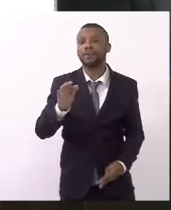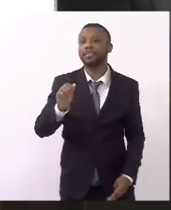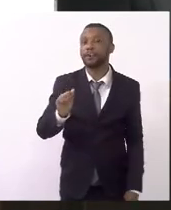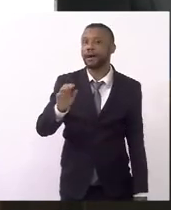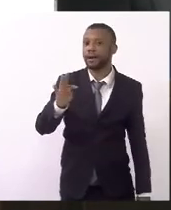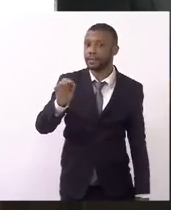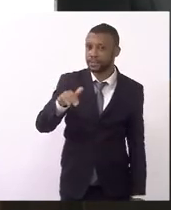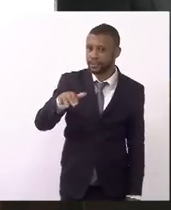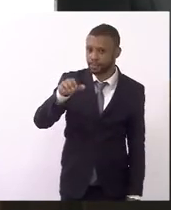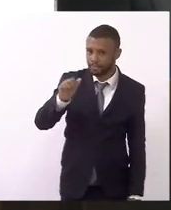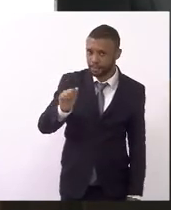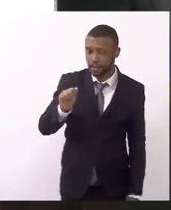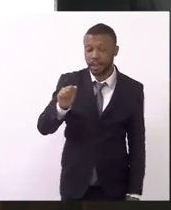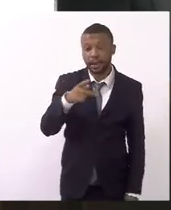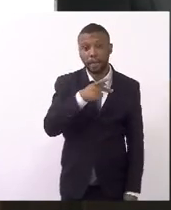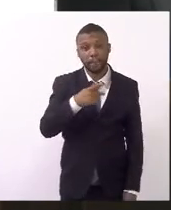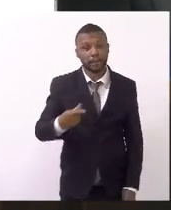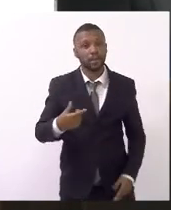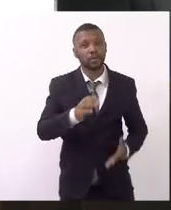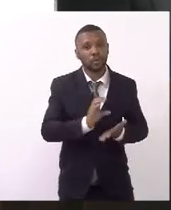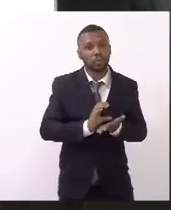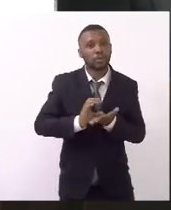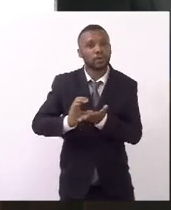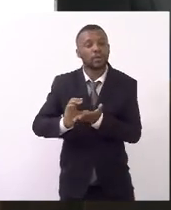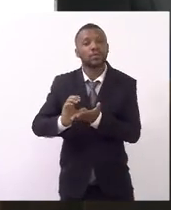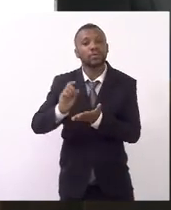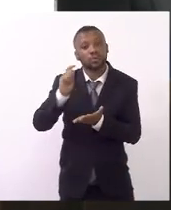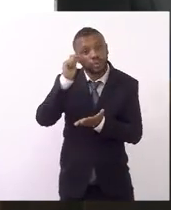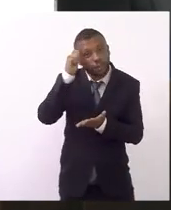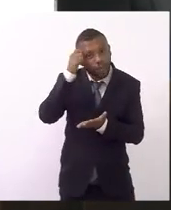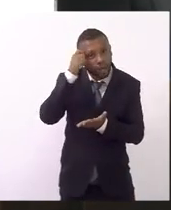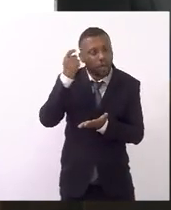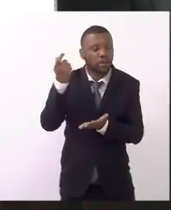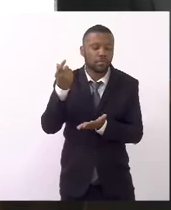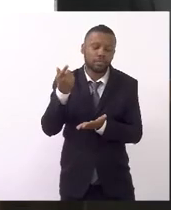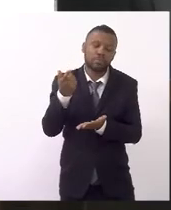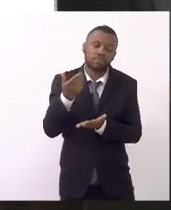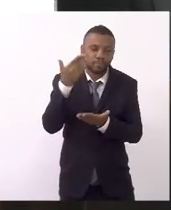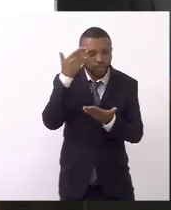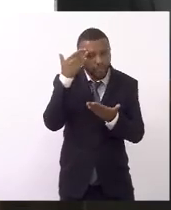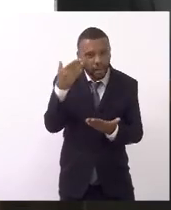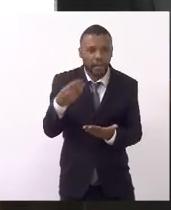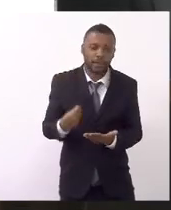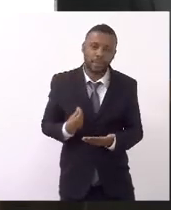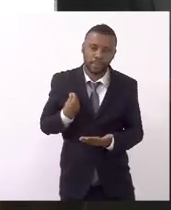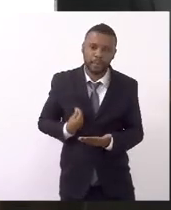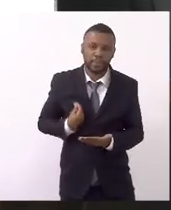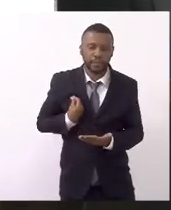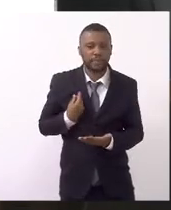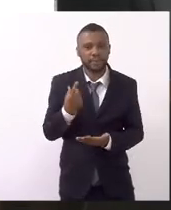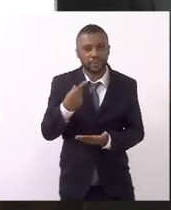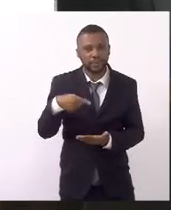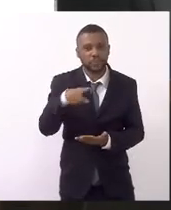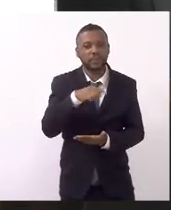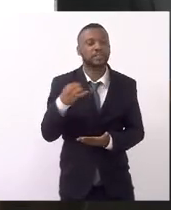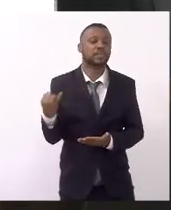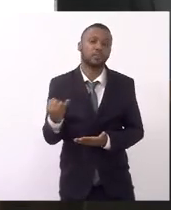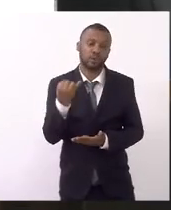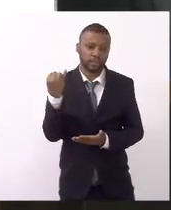Fátima Malaquias presidente do conselho do negro muito obrigada pela presença de vocês